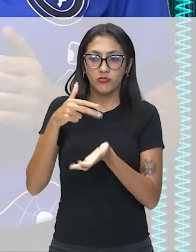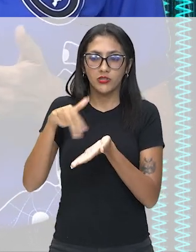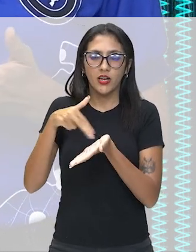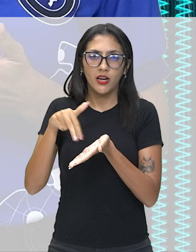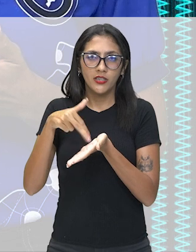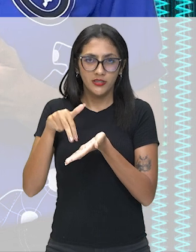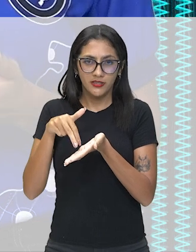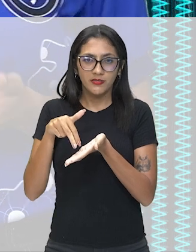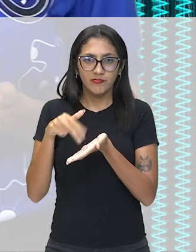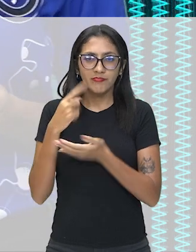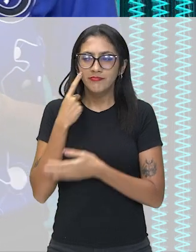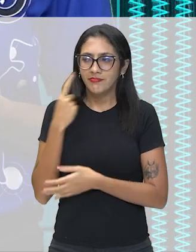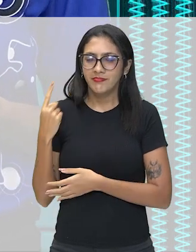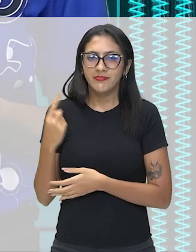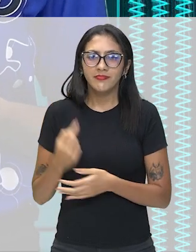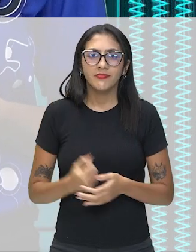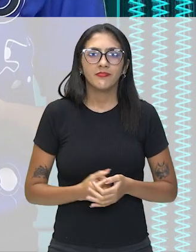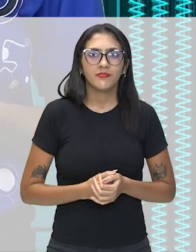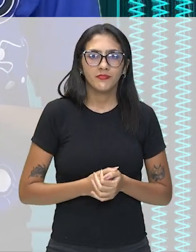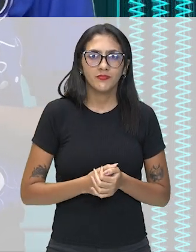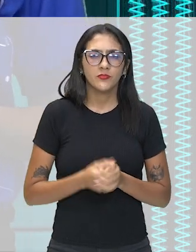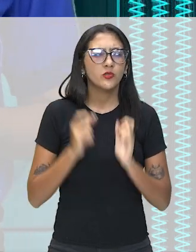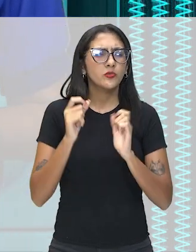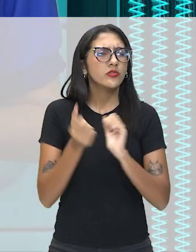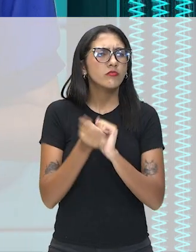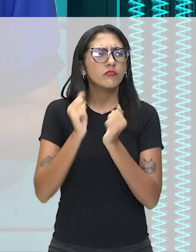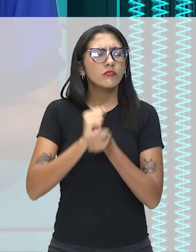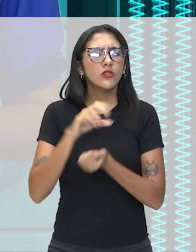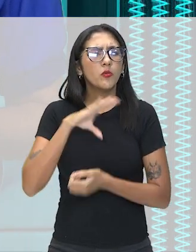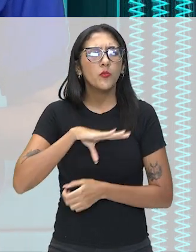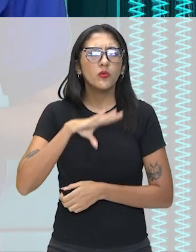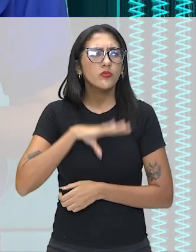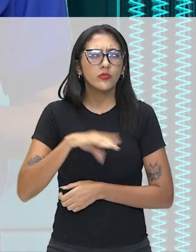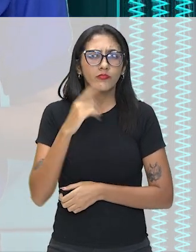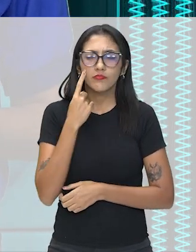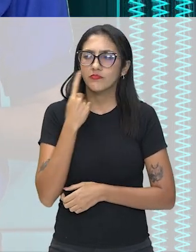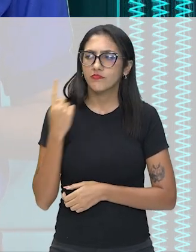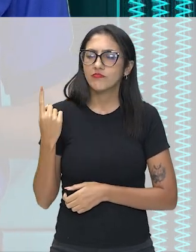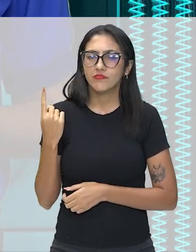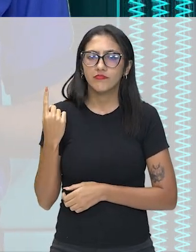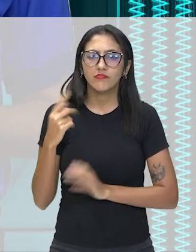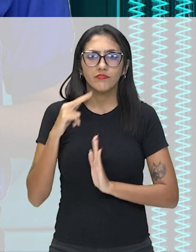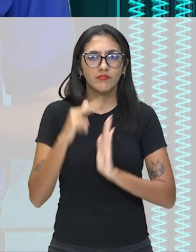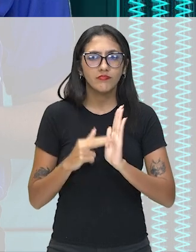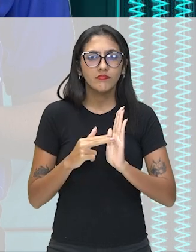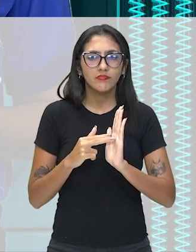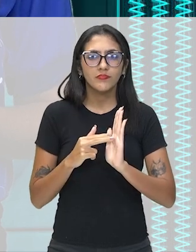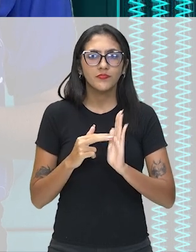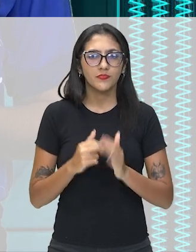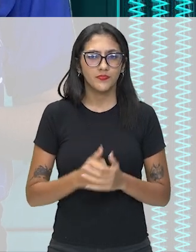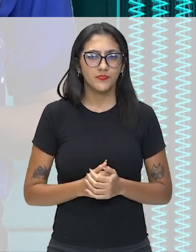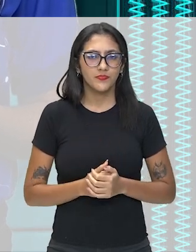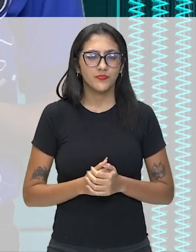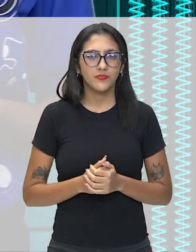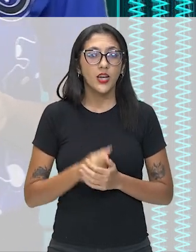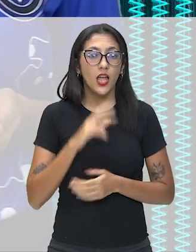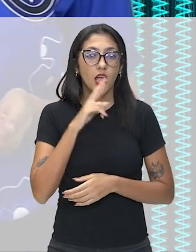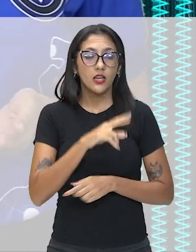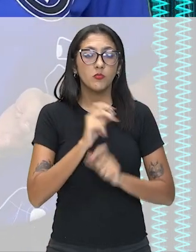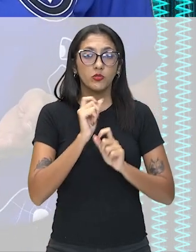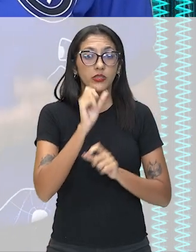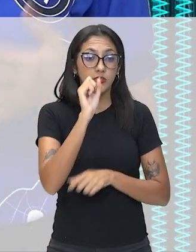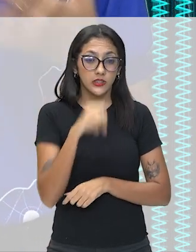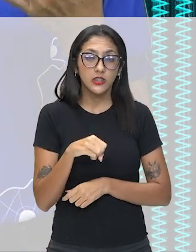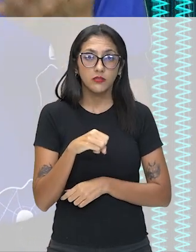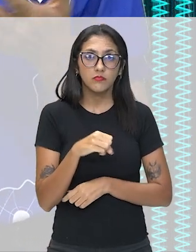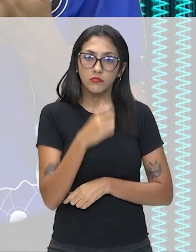zumba, ok? O que eu disse aqui nessa frase? Yes, I can. Sim, eu posso o quê?